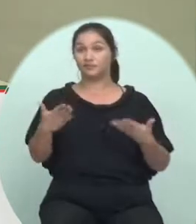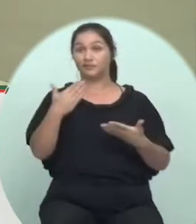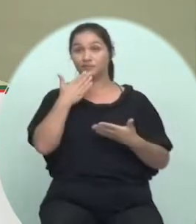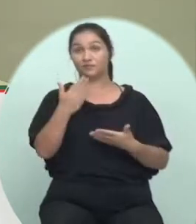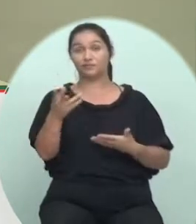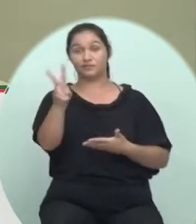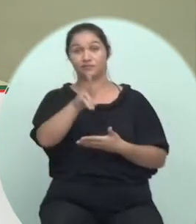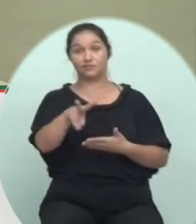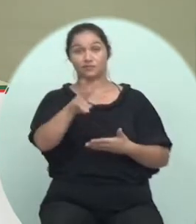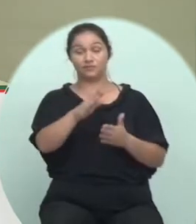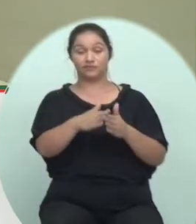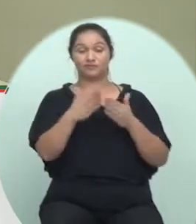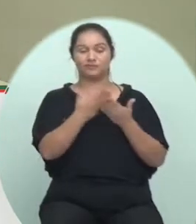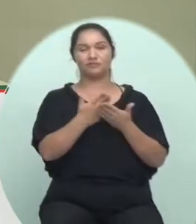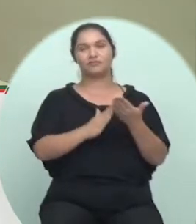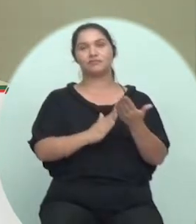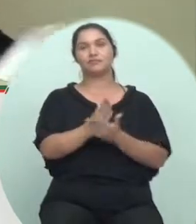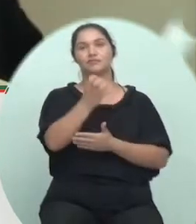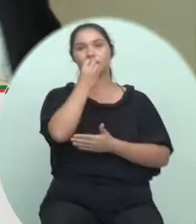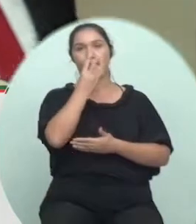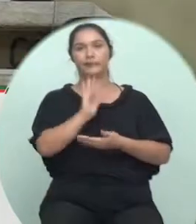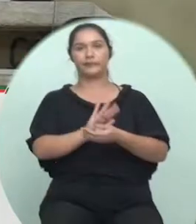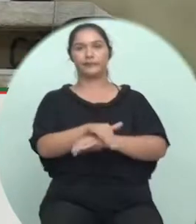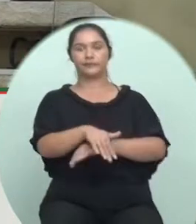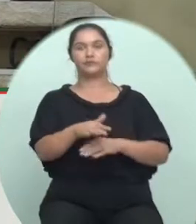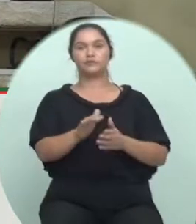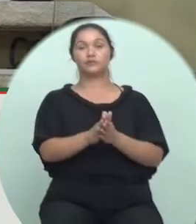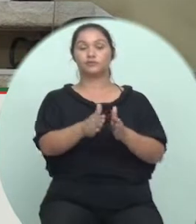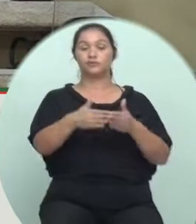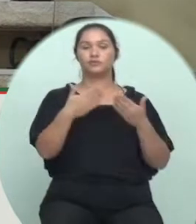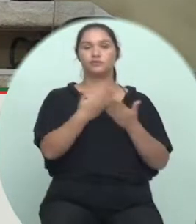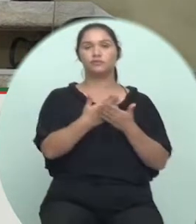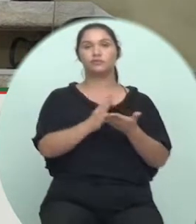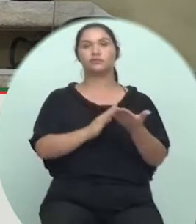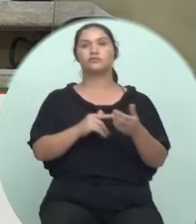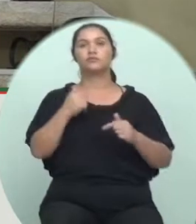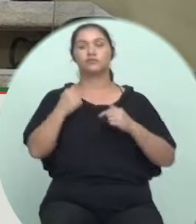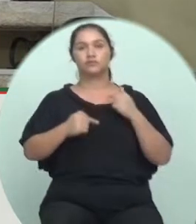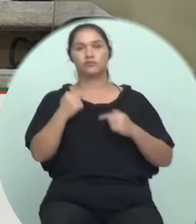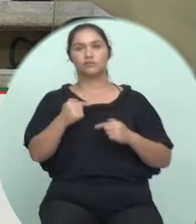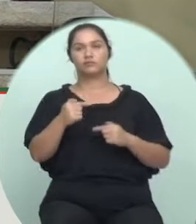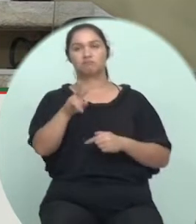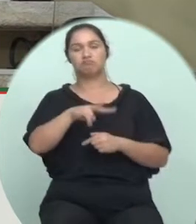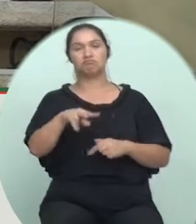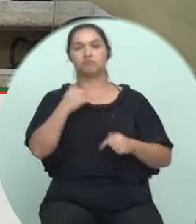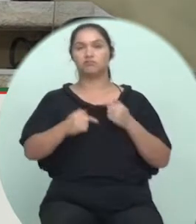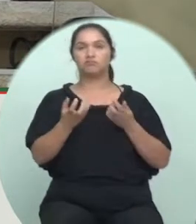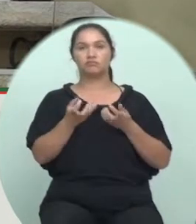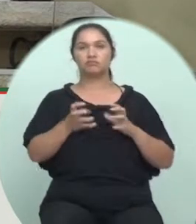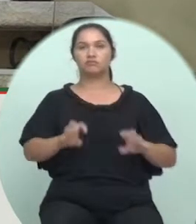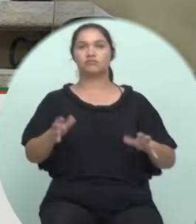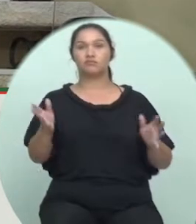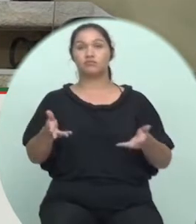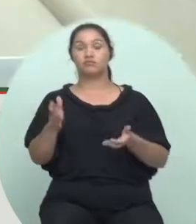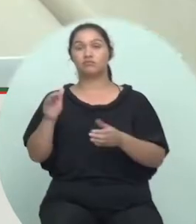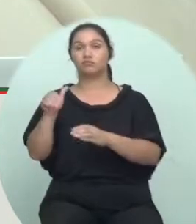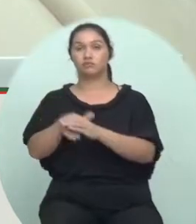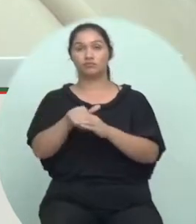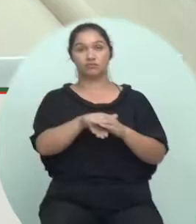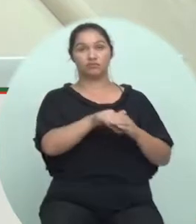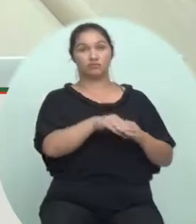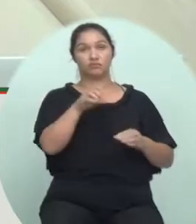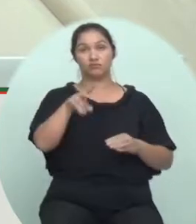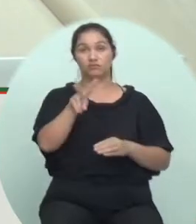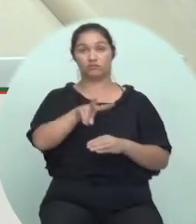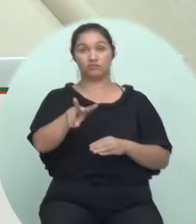a aprovação desse requerimento. Boa noite. O requerimento continua em discussão. Não havendo quem queira discutir, está em votação.